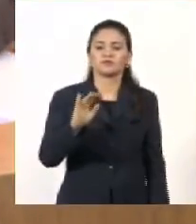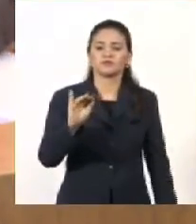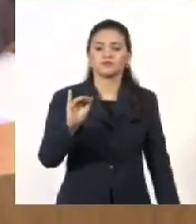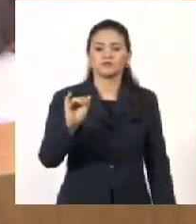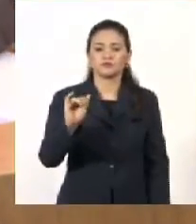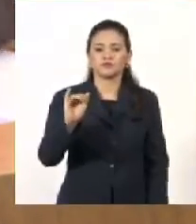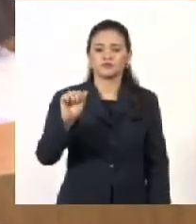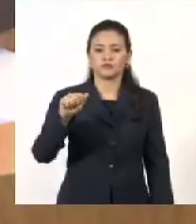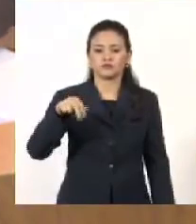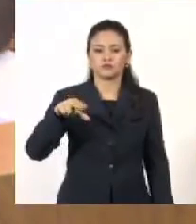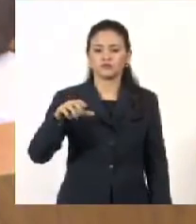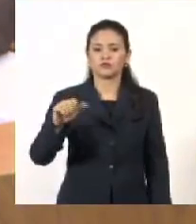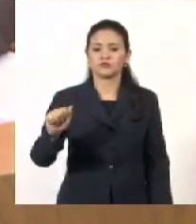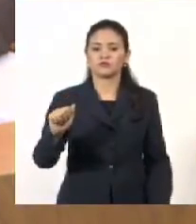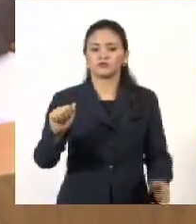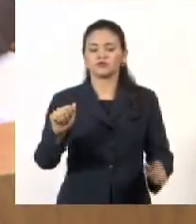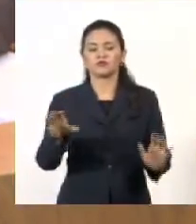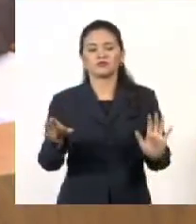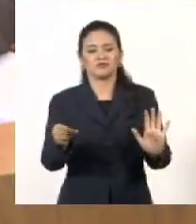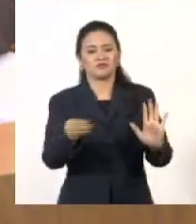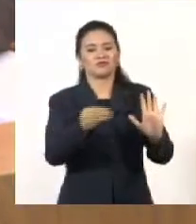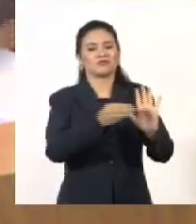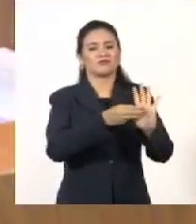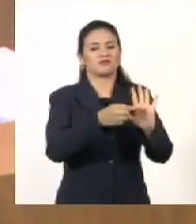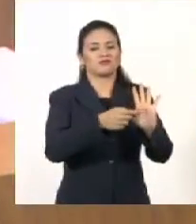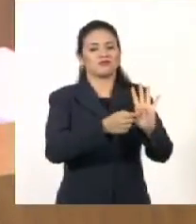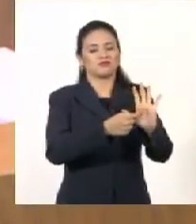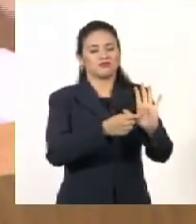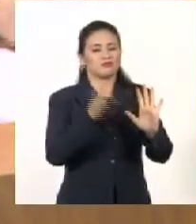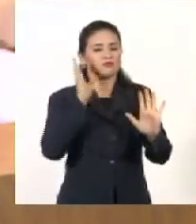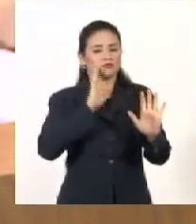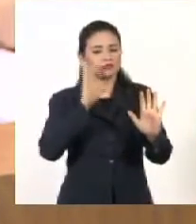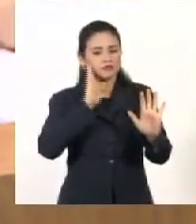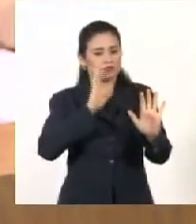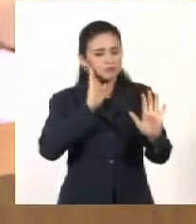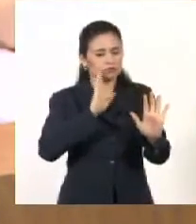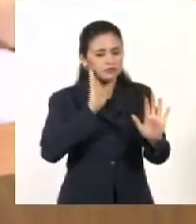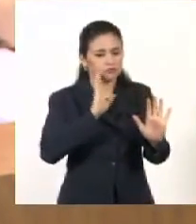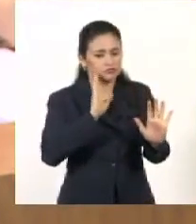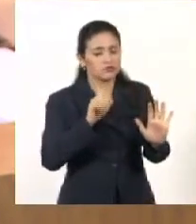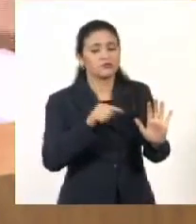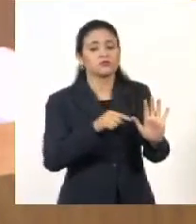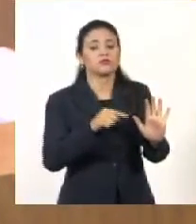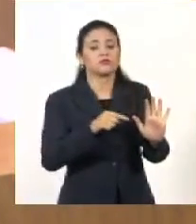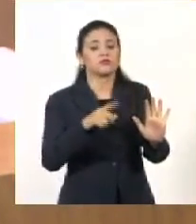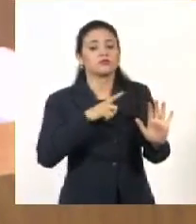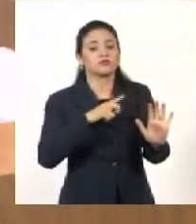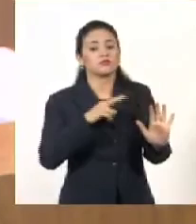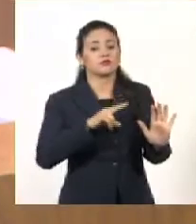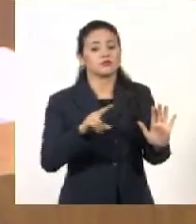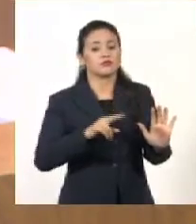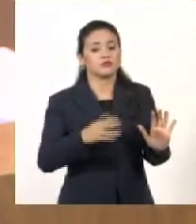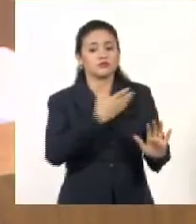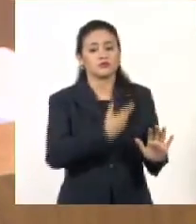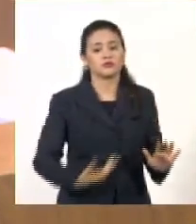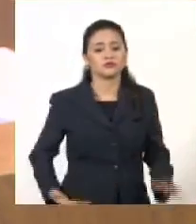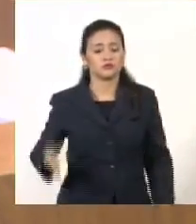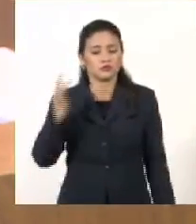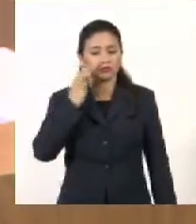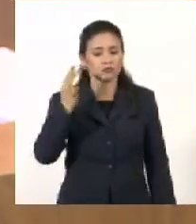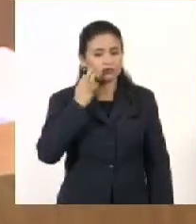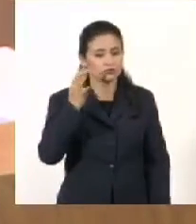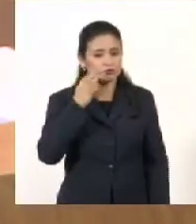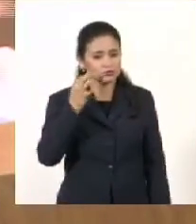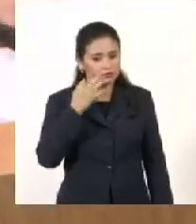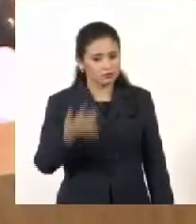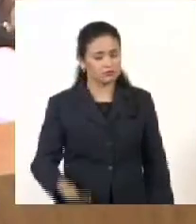página dela, quando lá é citado, inclusive, o nome do governador Flávio Dino. Agora, para encerrar,